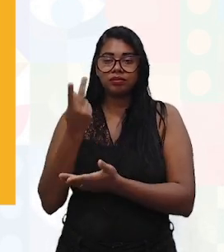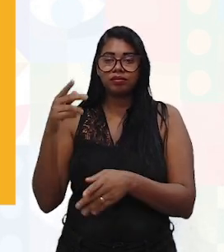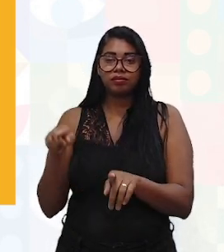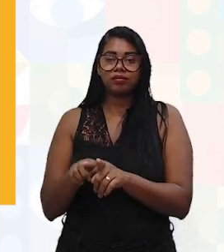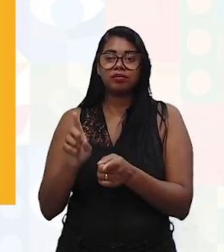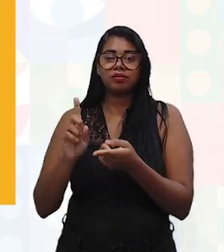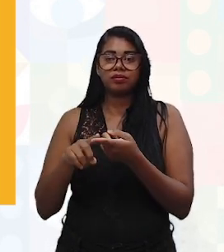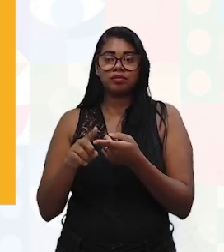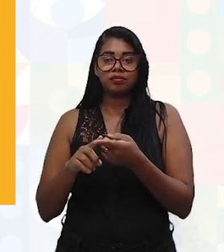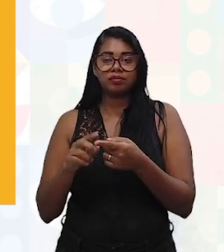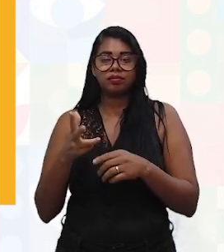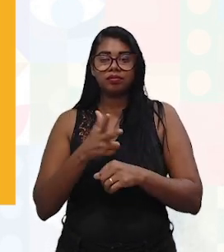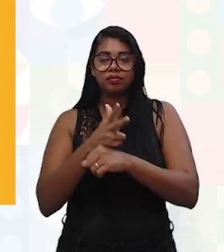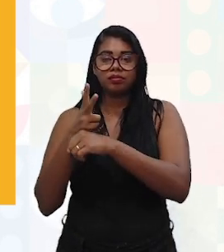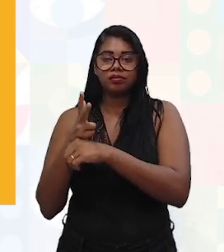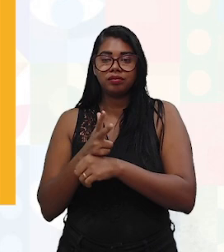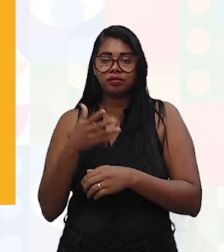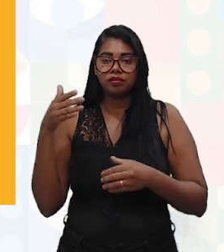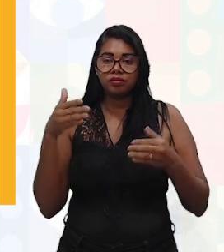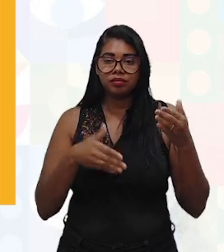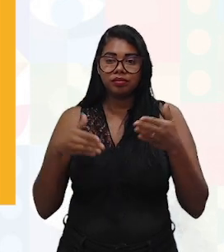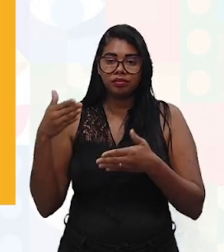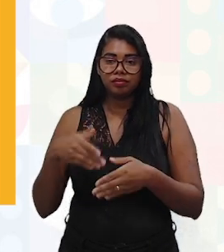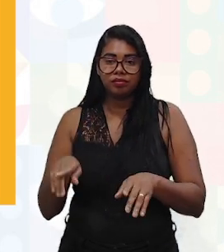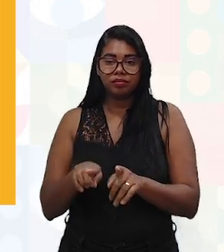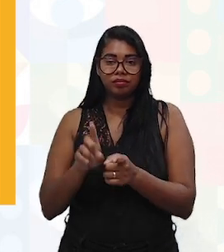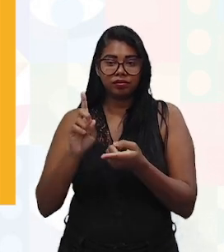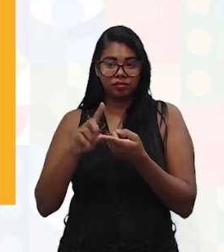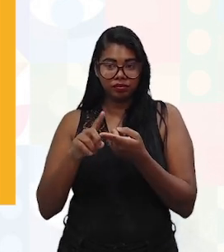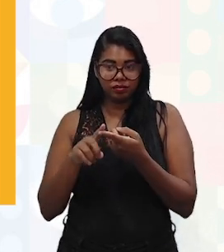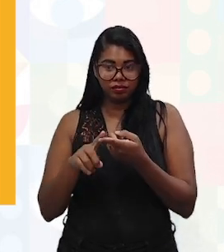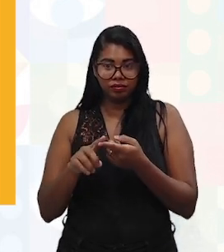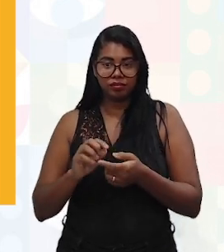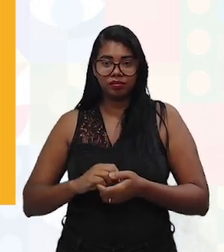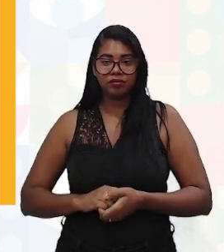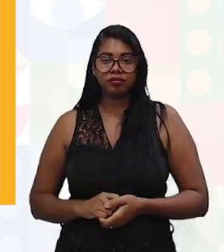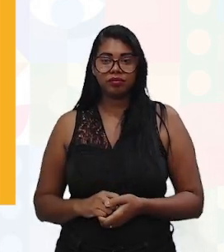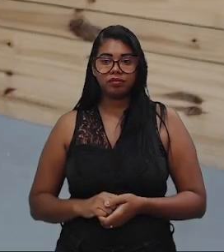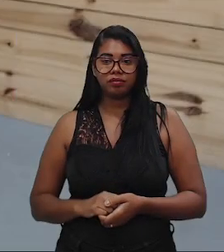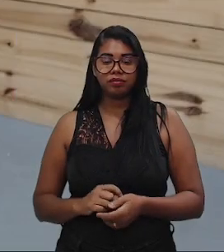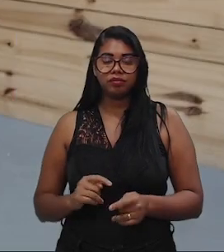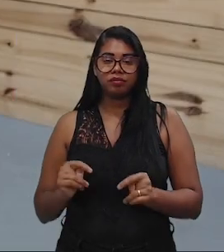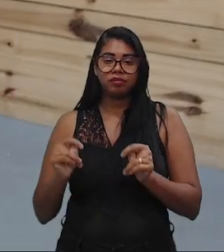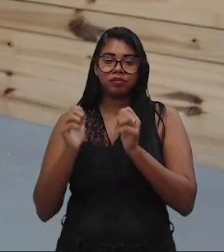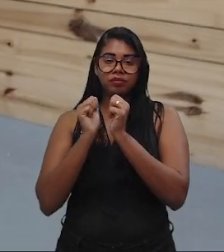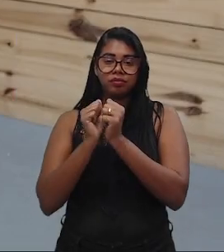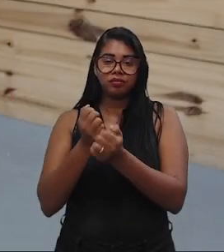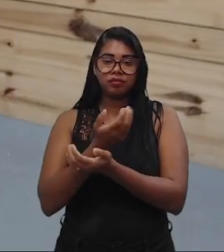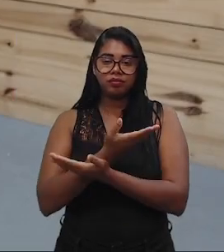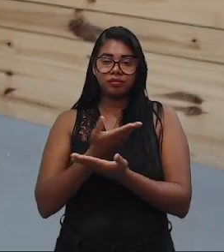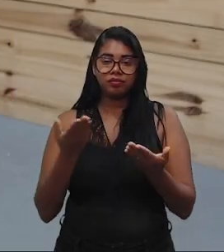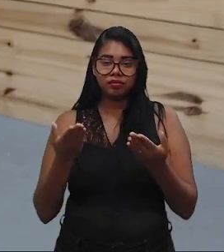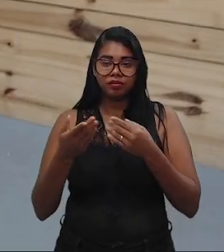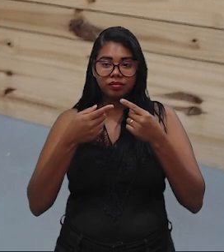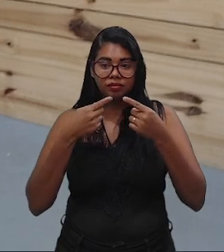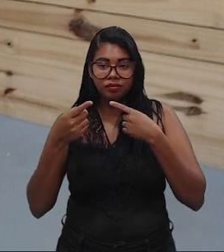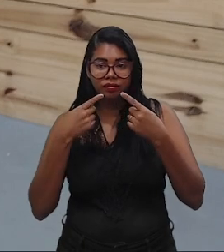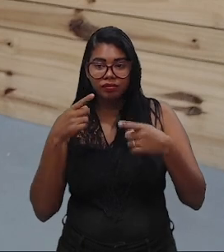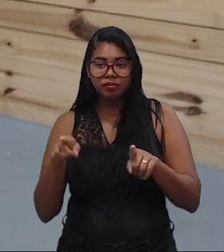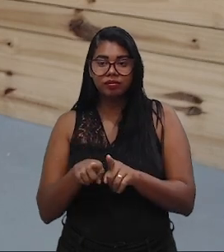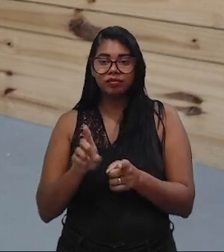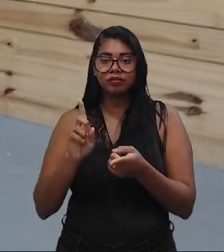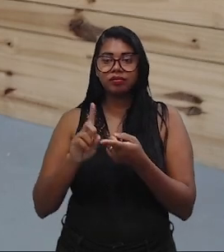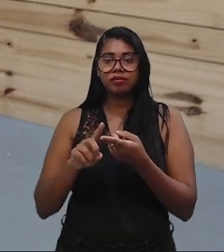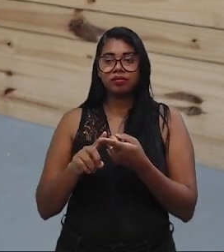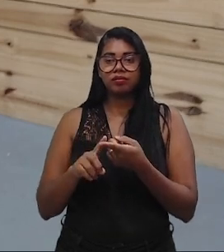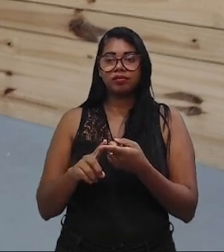às nossas videoaulas e participa dos nossos encontros síncronos. A gente vai estar juntinho e pode fazer esse diálogo de uma maneira